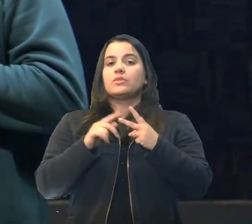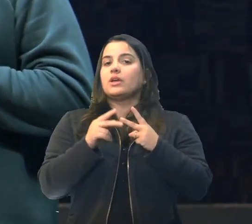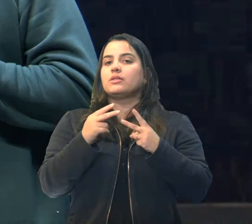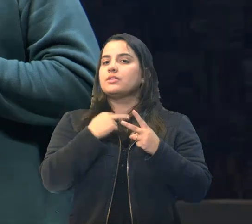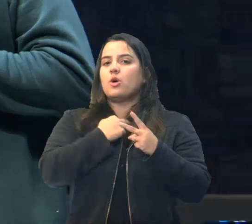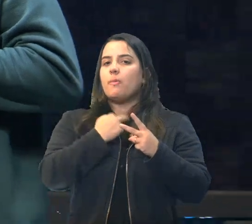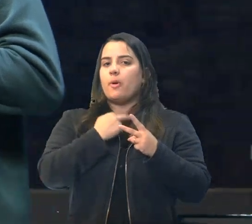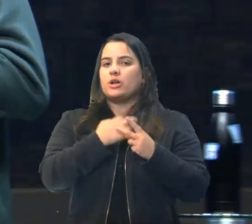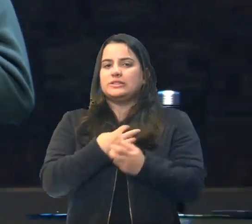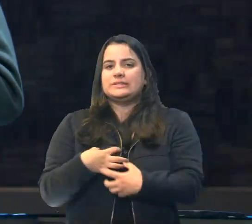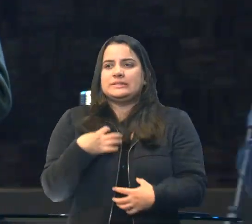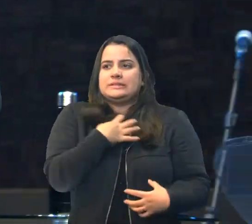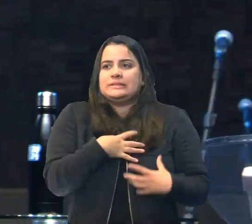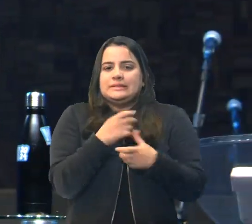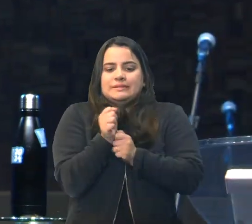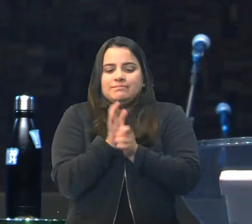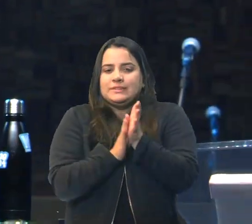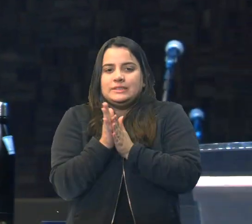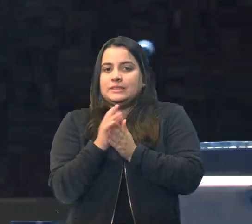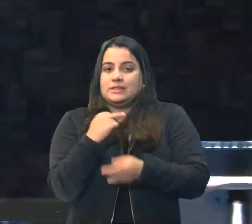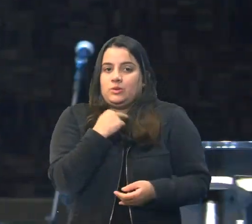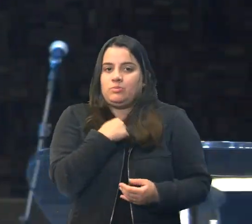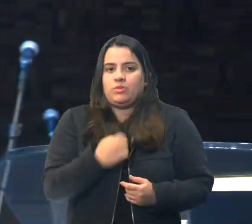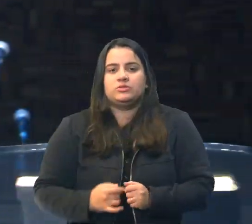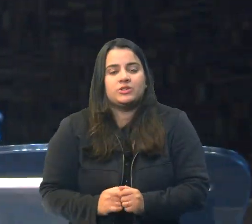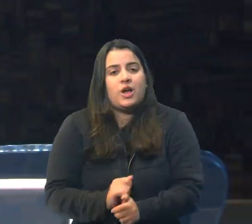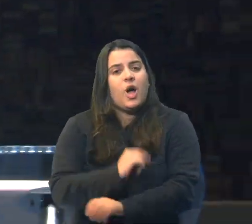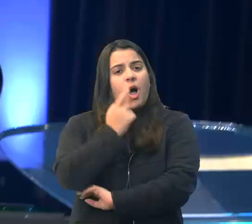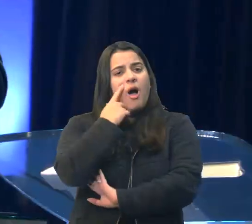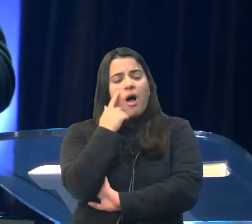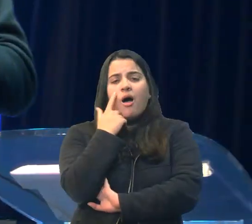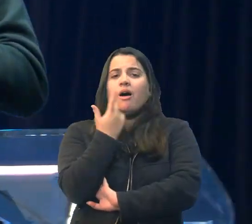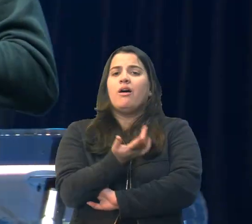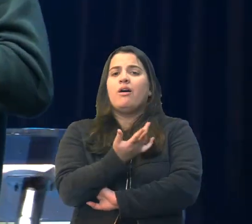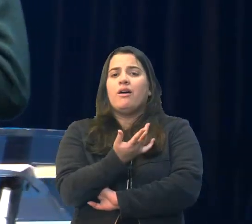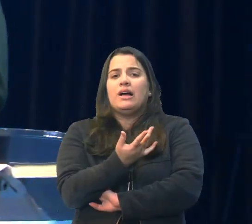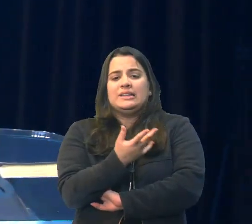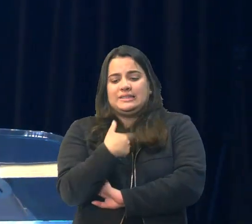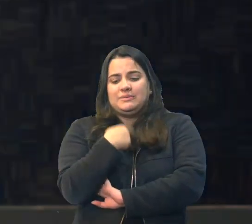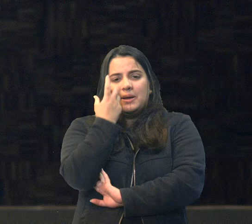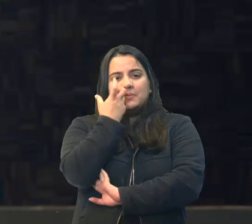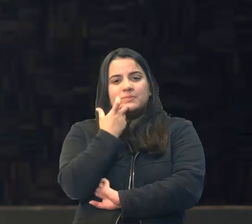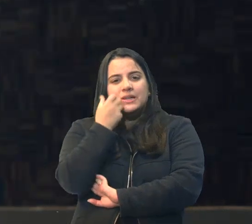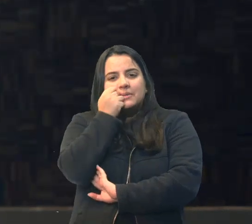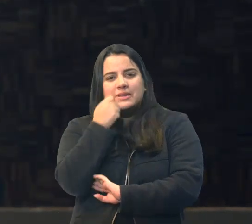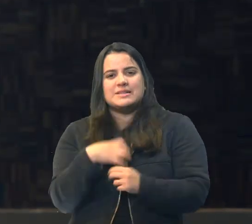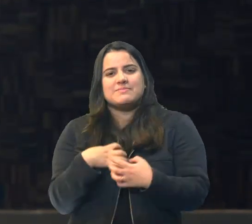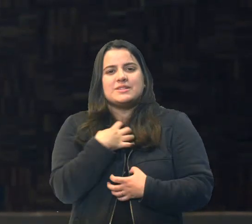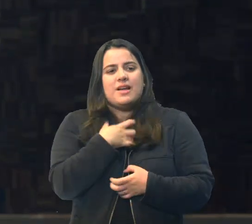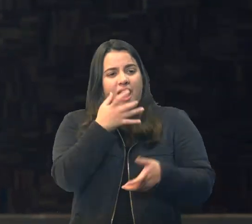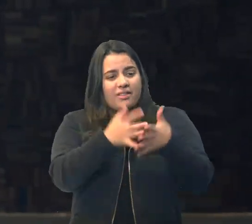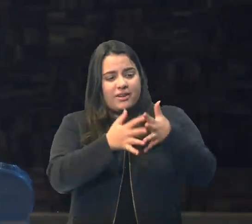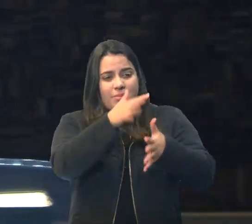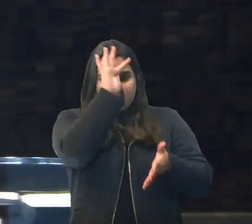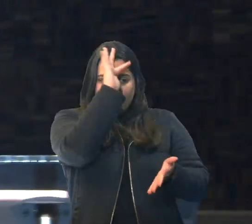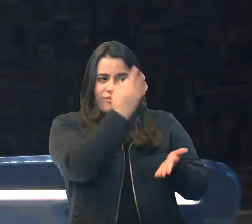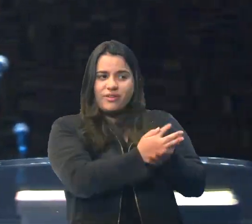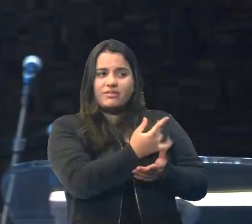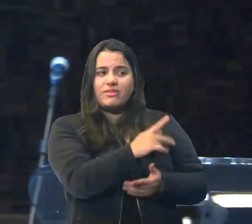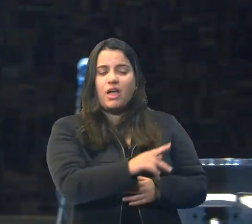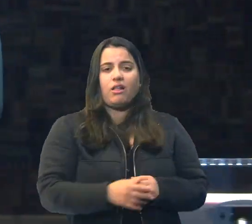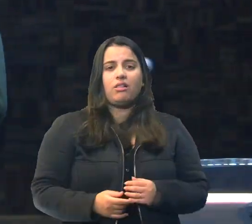Como a ansiedade atrapalhou a fé de Marta nessa segunda história? Jesus estava